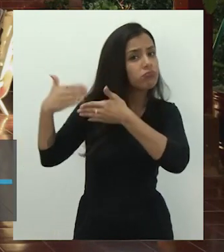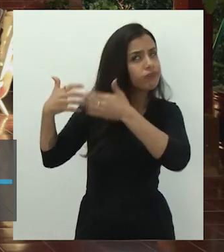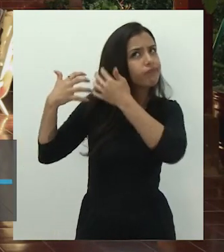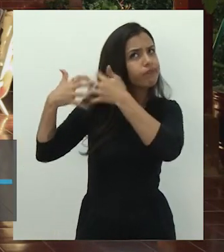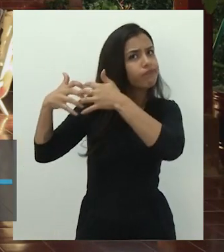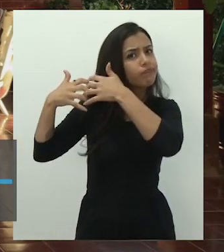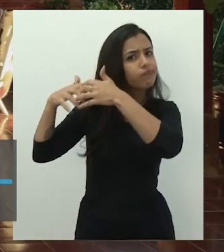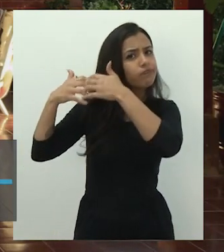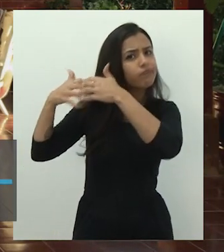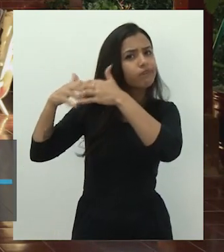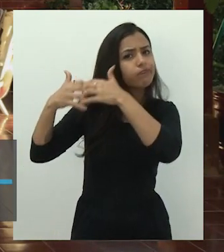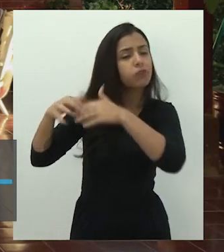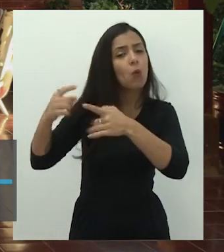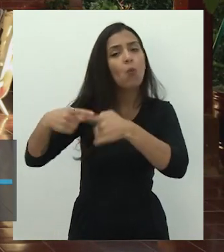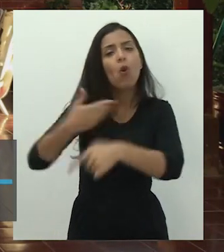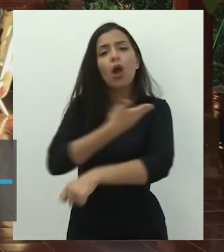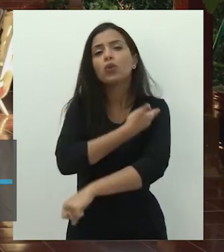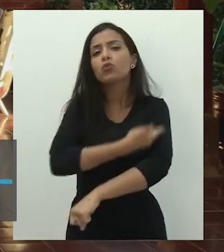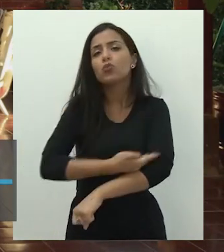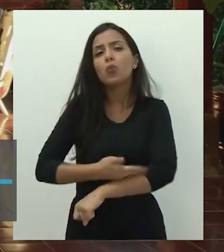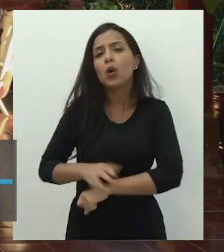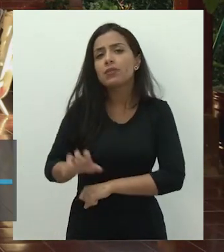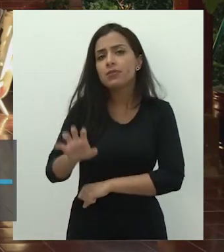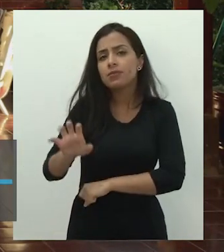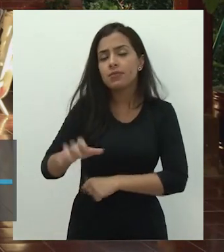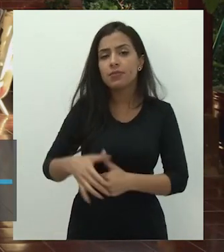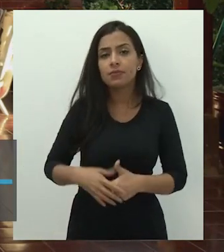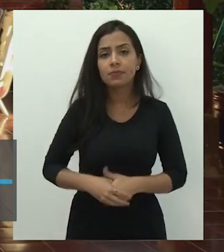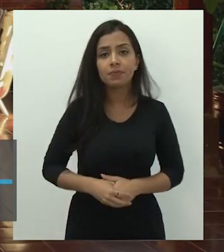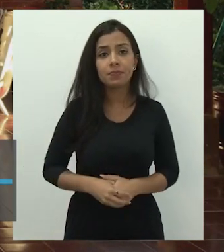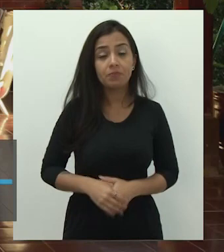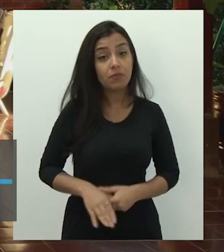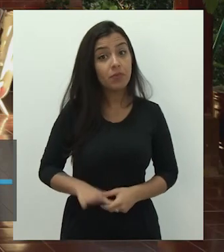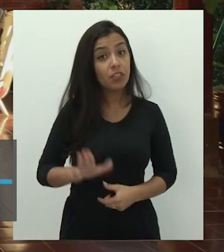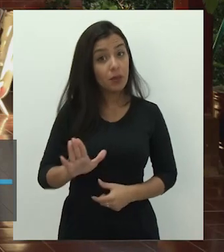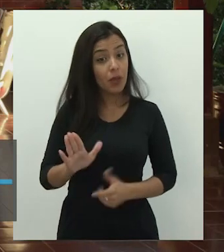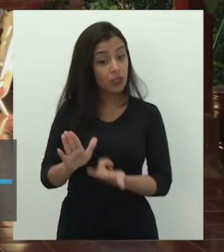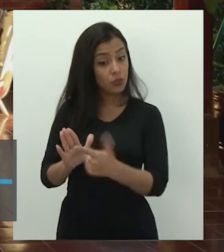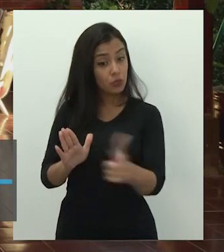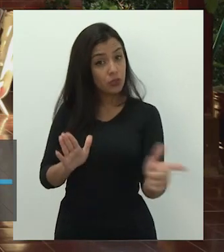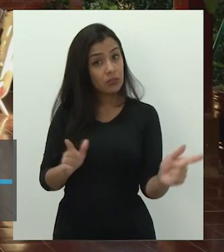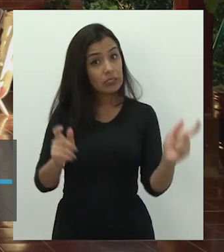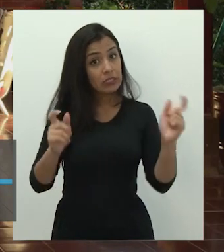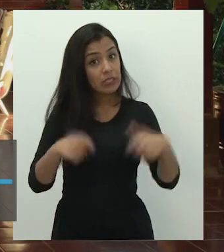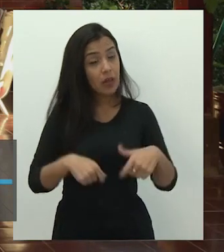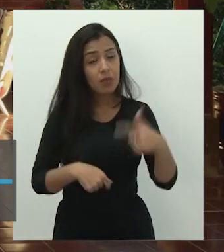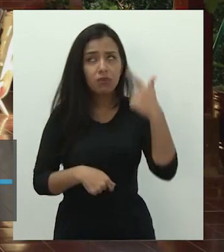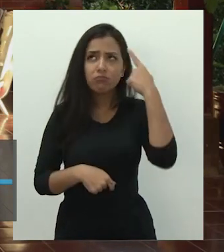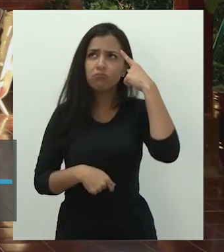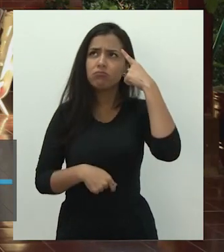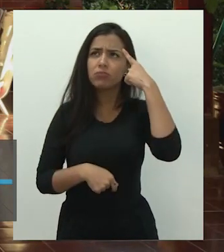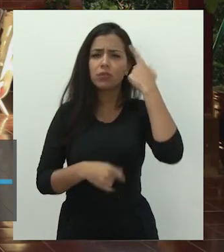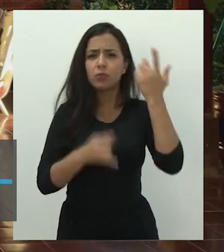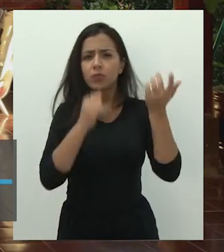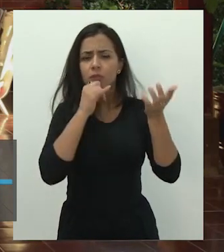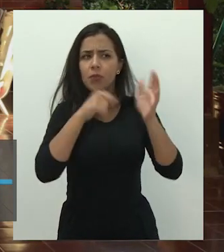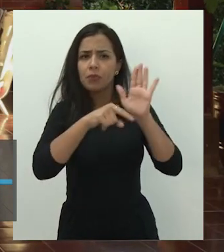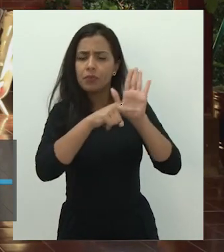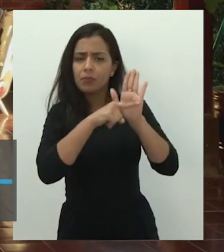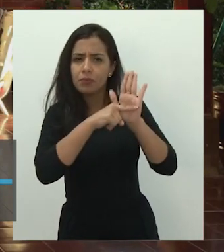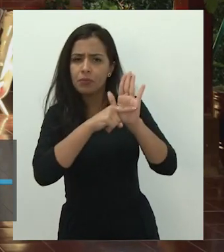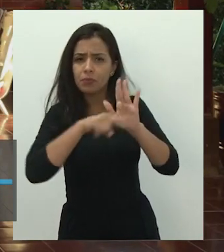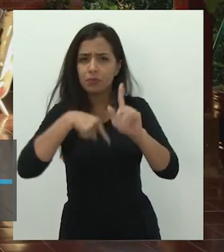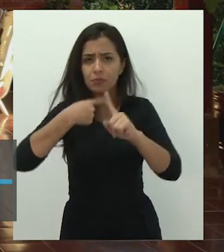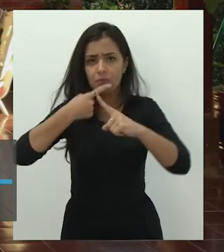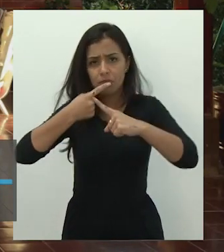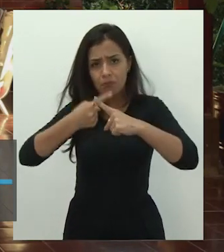escrever desse jeito. Mas alguns poderão trazer outras formas, usando subtração, multiplicação,